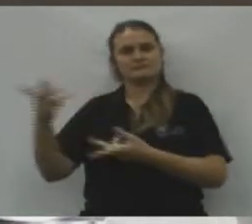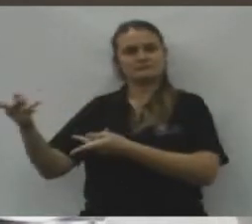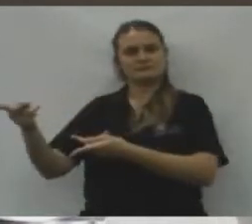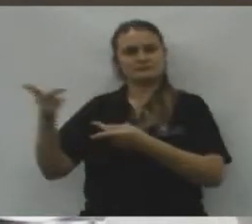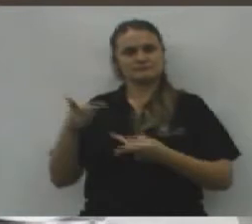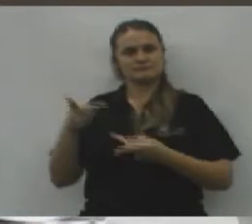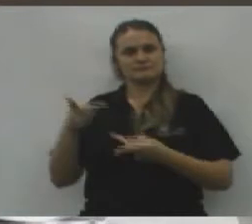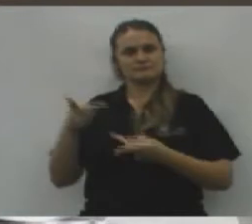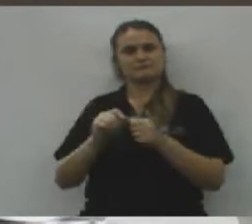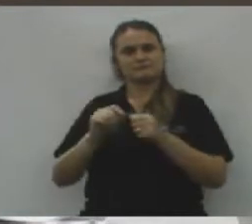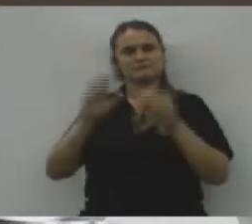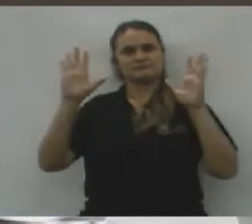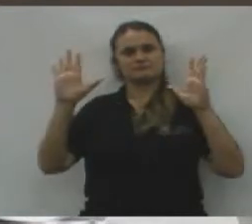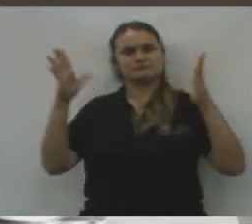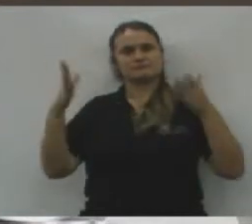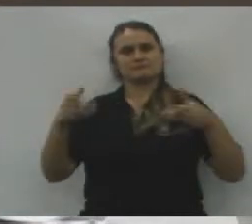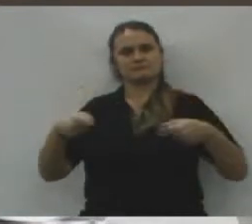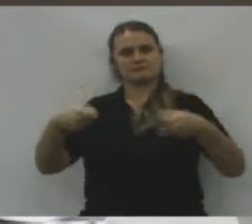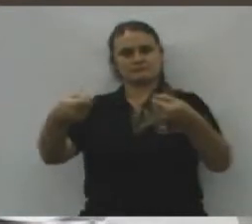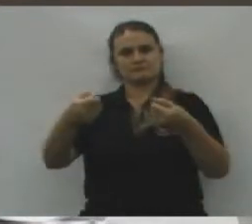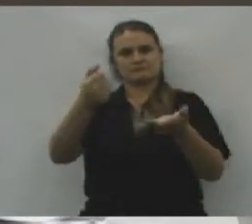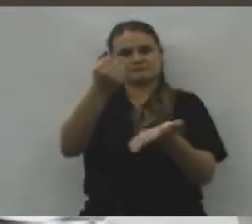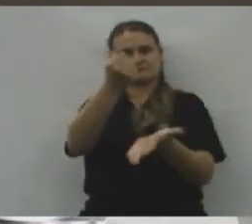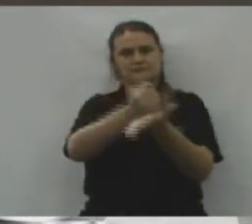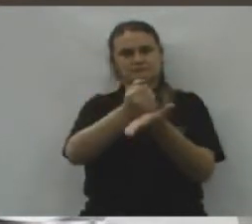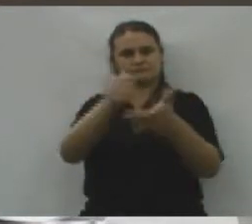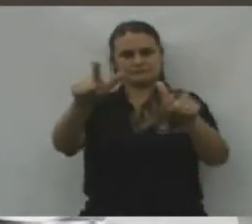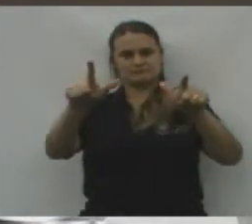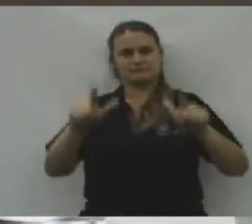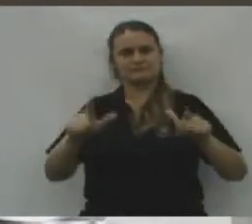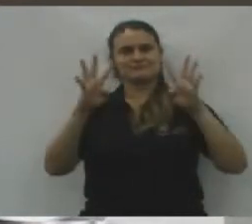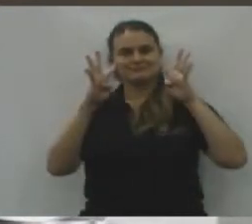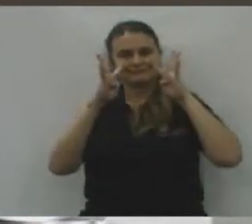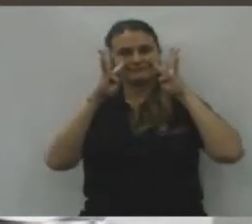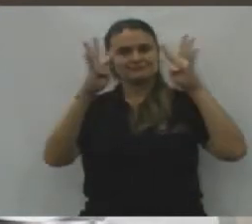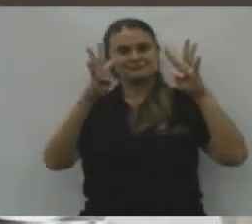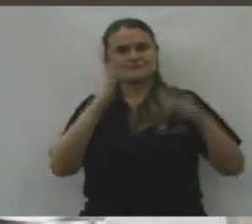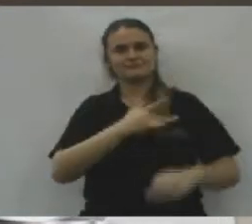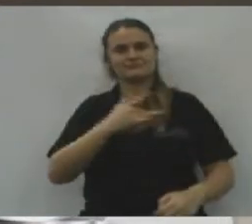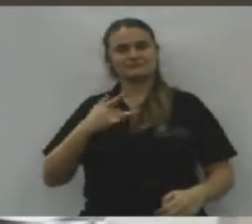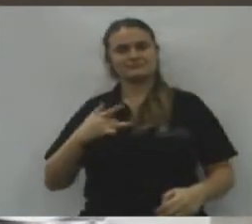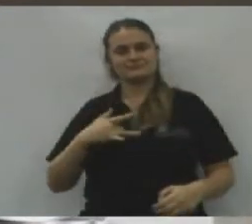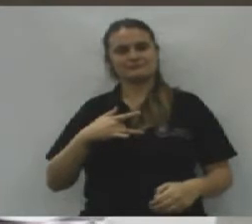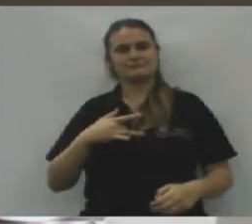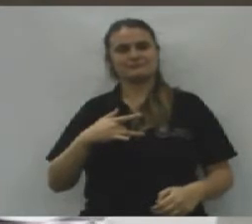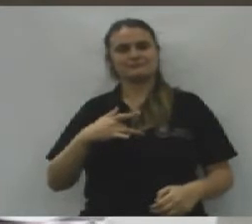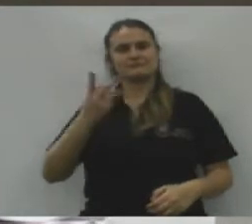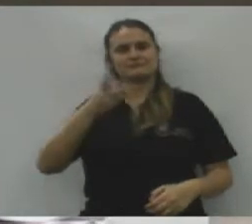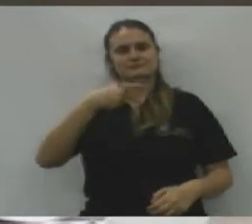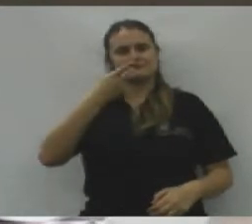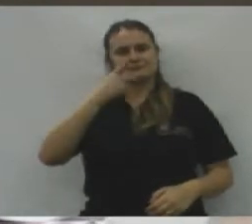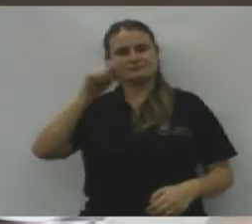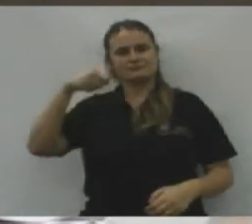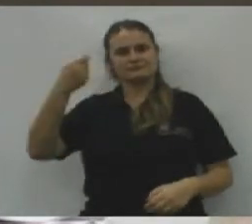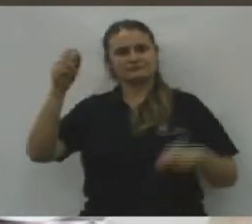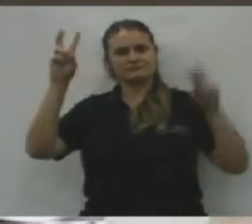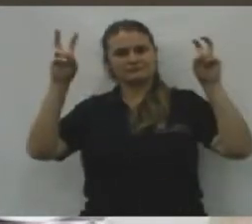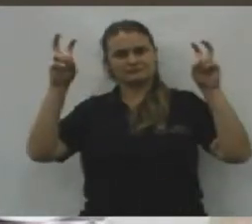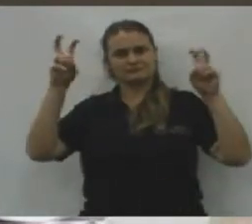a cerimônia de entrega dos selos de certificado de tutoria e atenção primária à saúde, referente